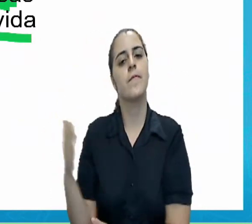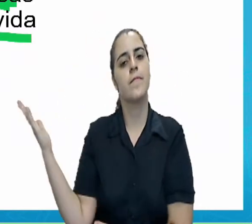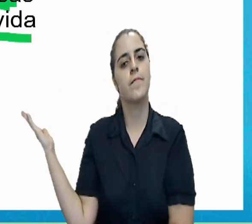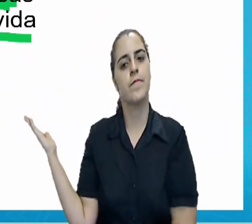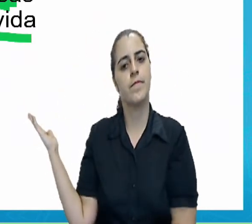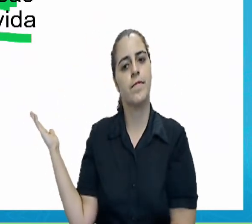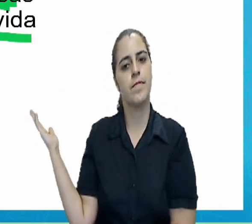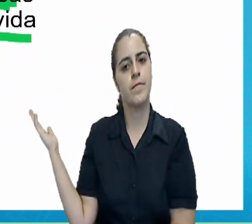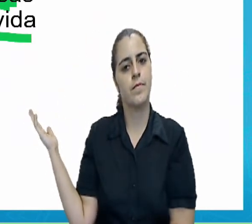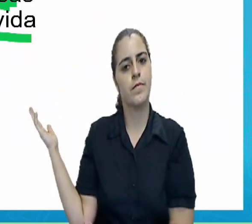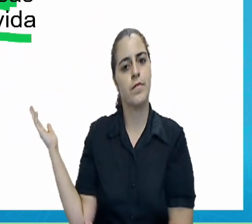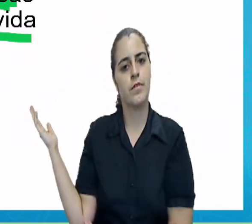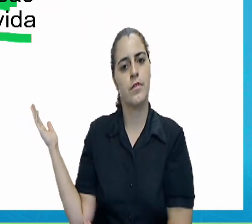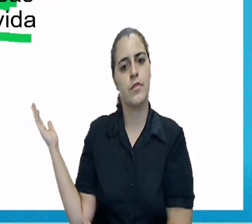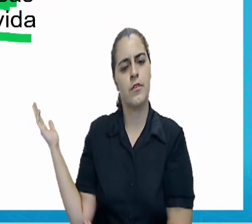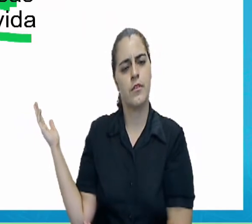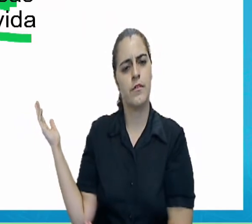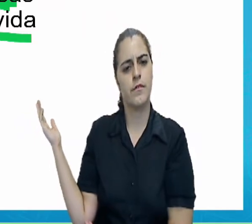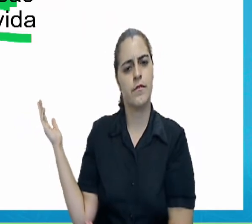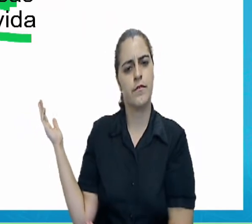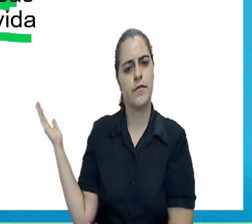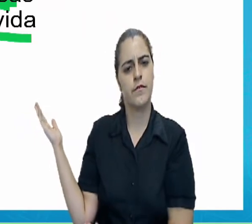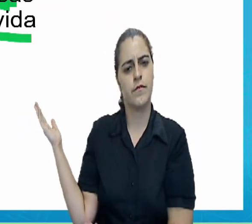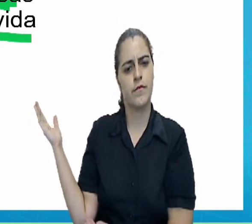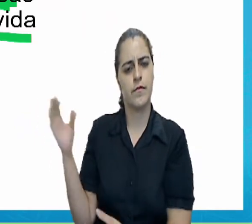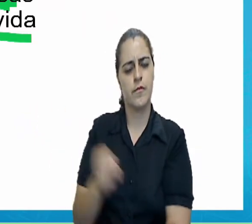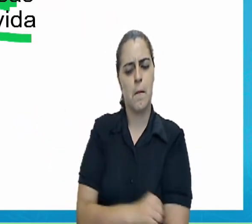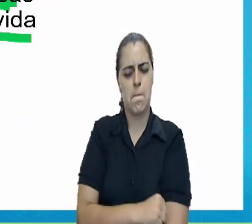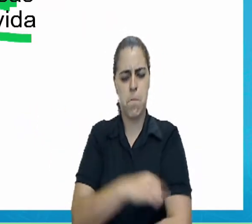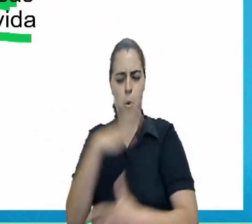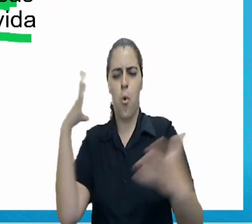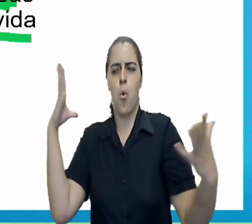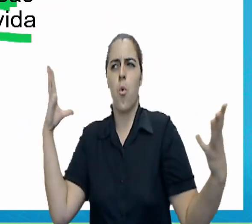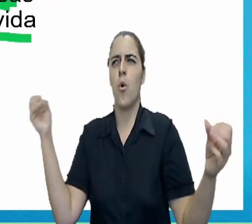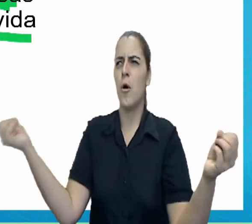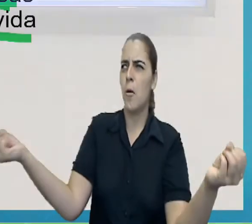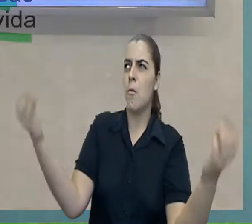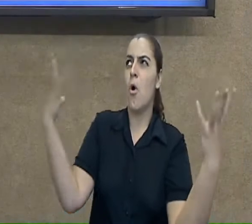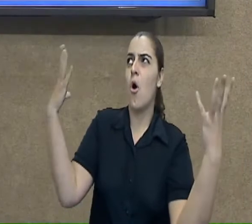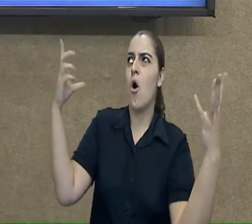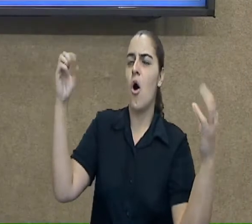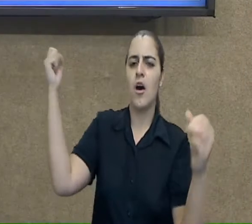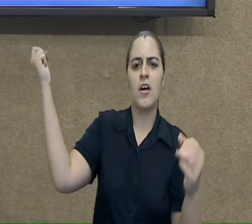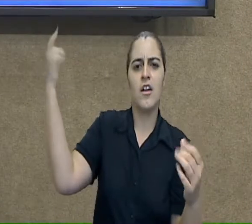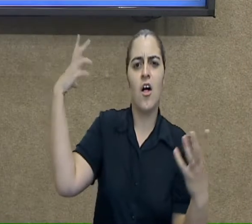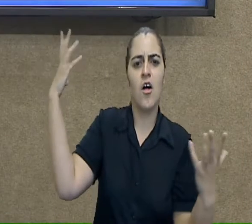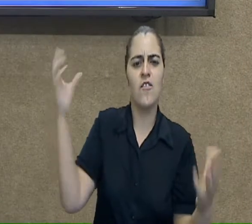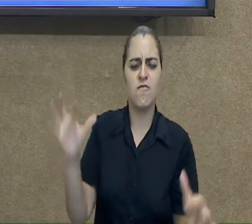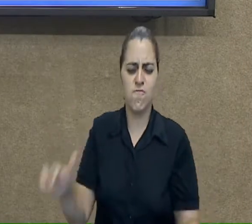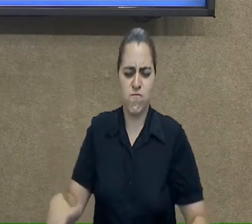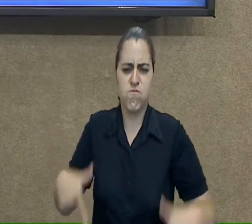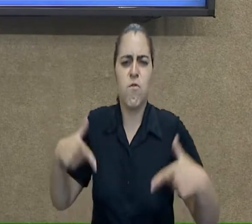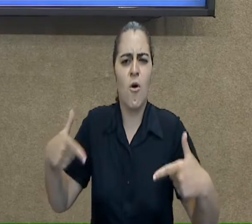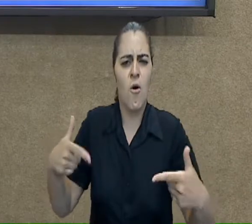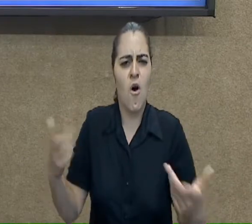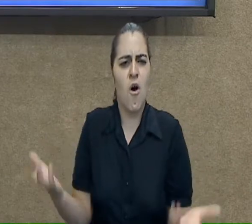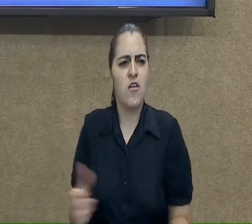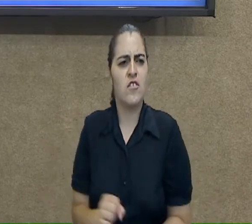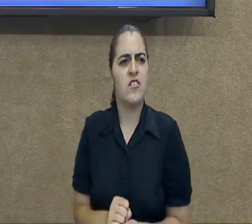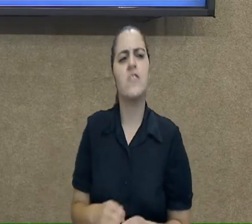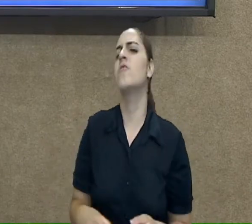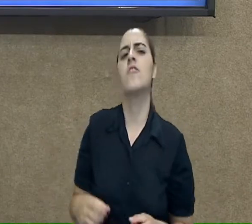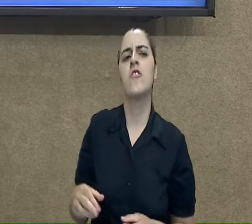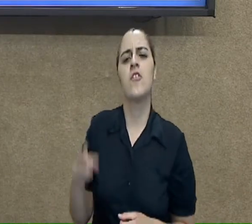Então explodiu, fez aquele raio de luz muito forte e